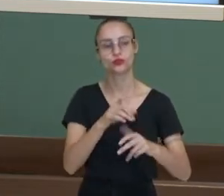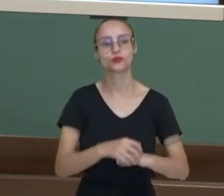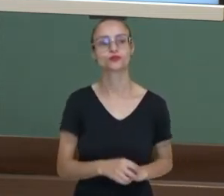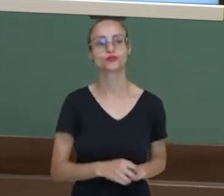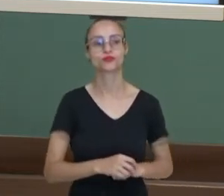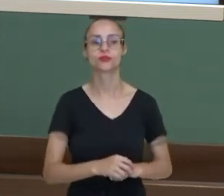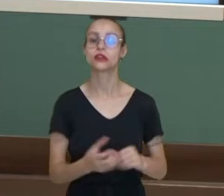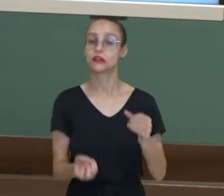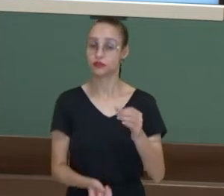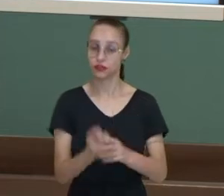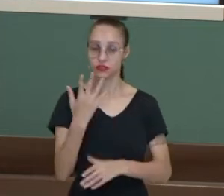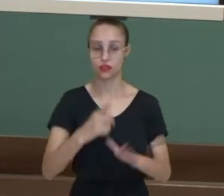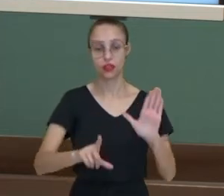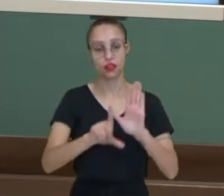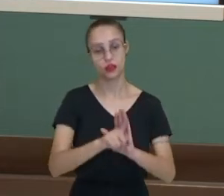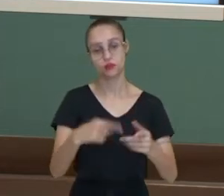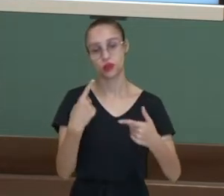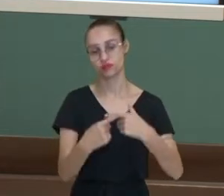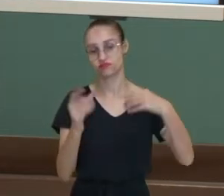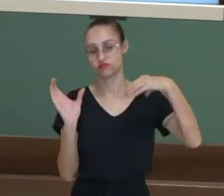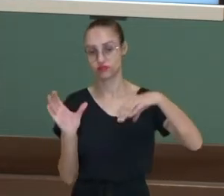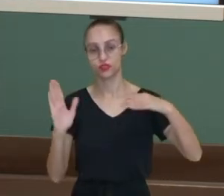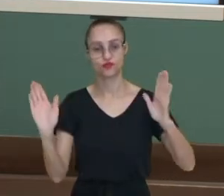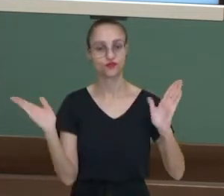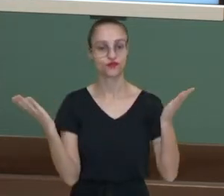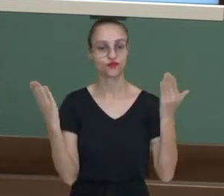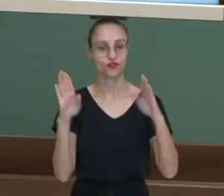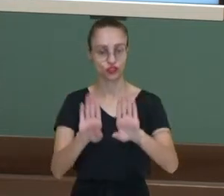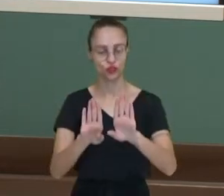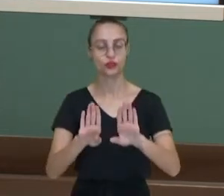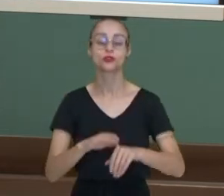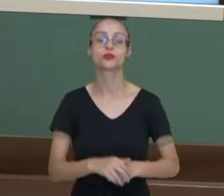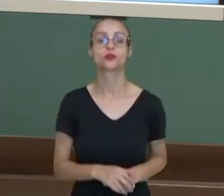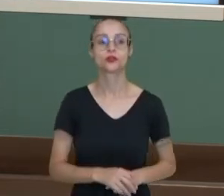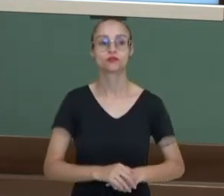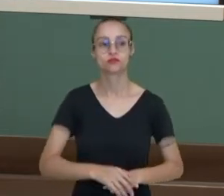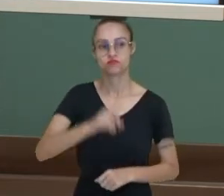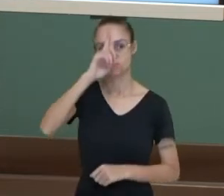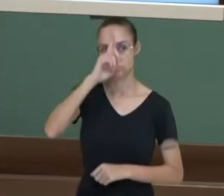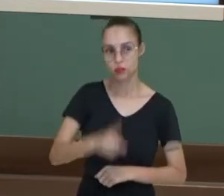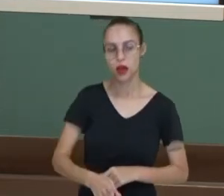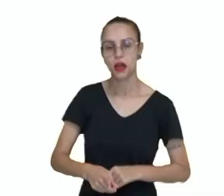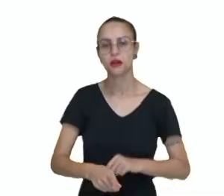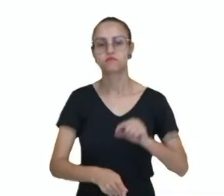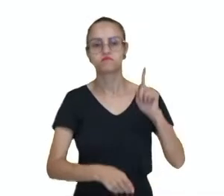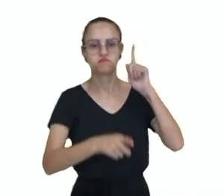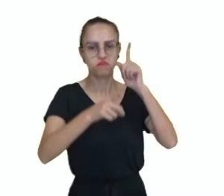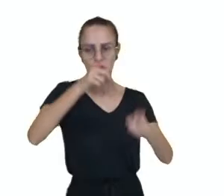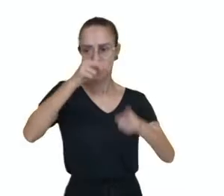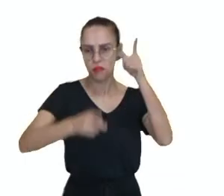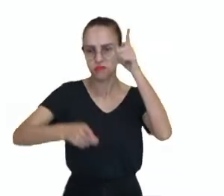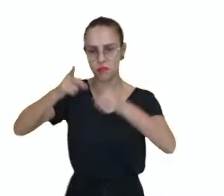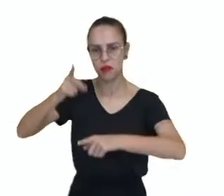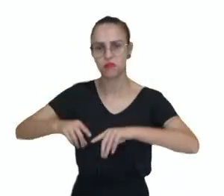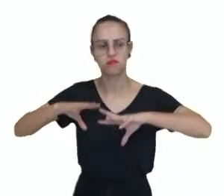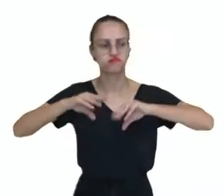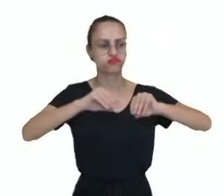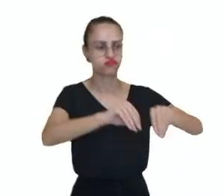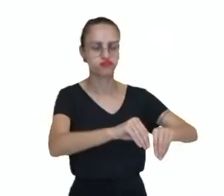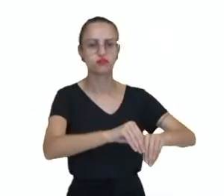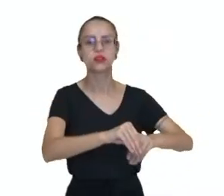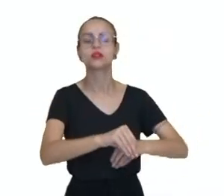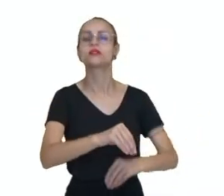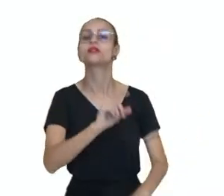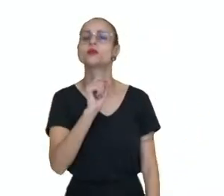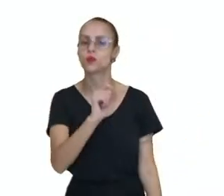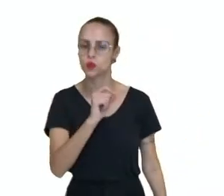Fazer leis, já que o Congresso Nacional estava fechado. Ordenar intervenção em estados e municípios. Portanto, o presidente poderia